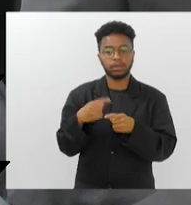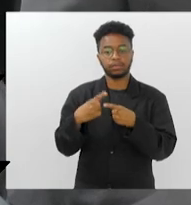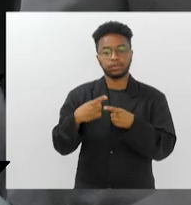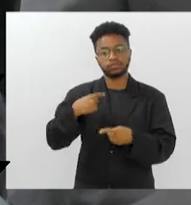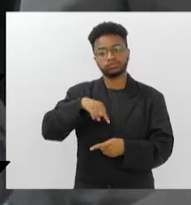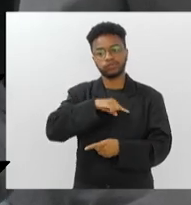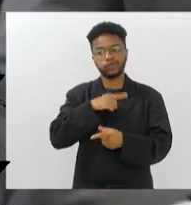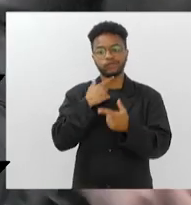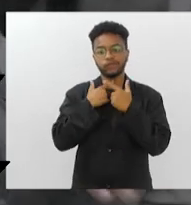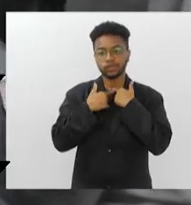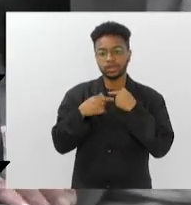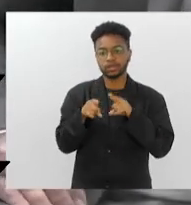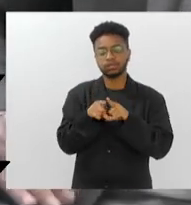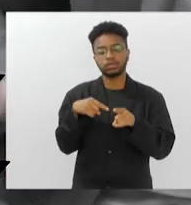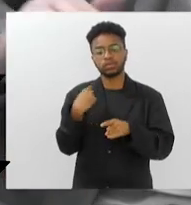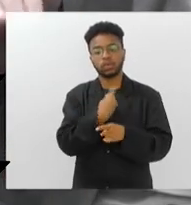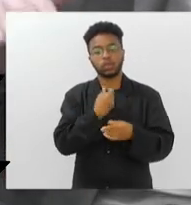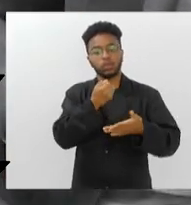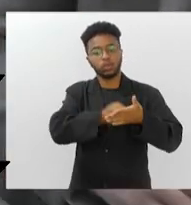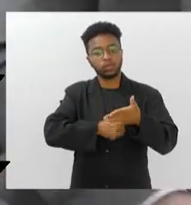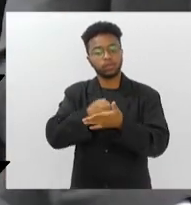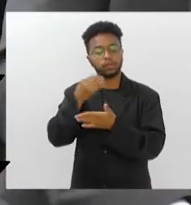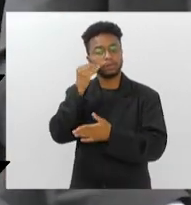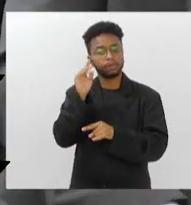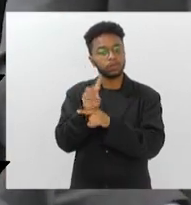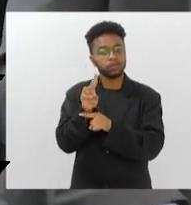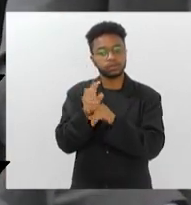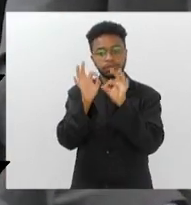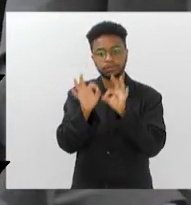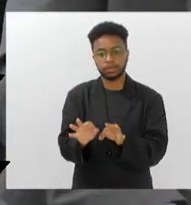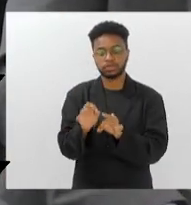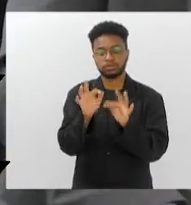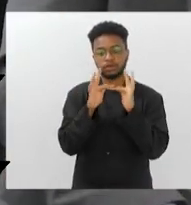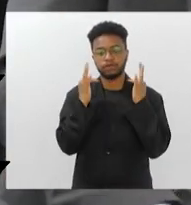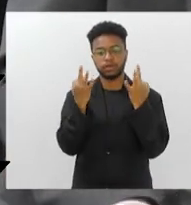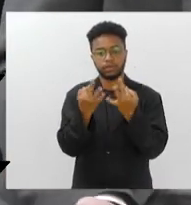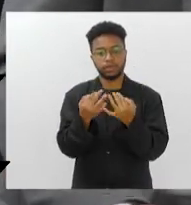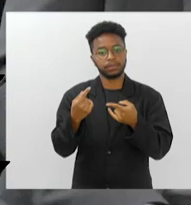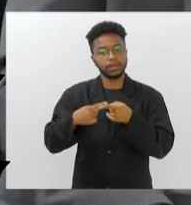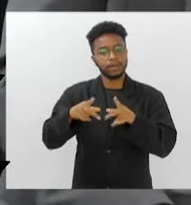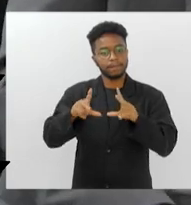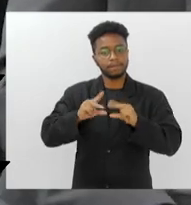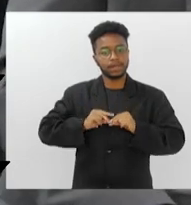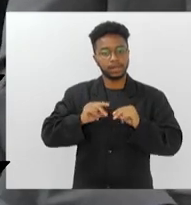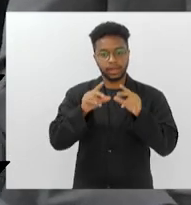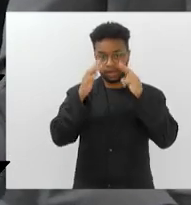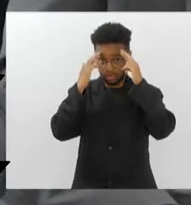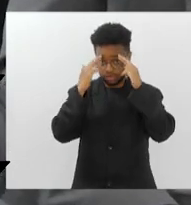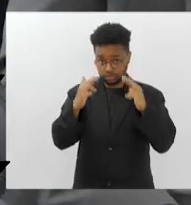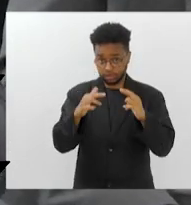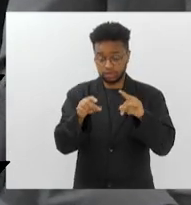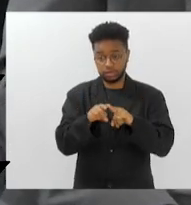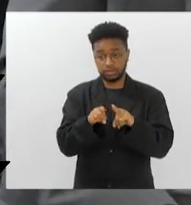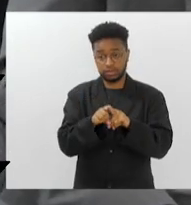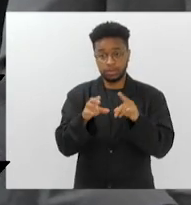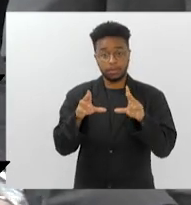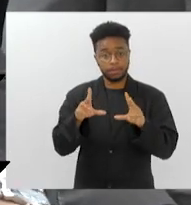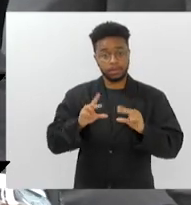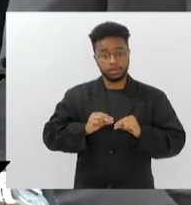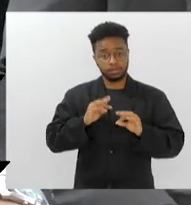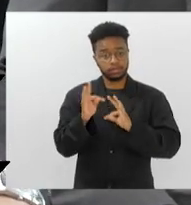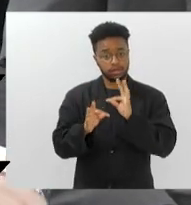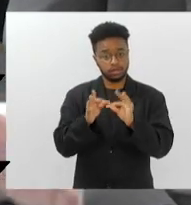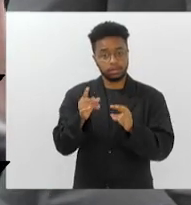desejo essa é a nossa luta para proteger de fato esses pais e mães que merecem respeito que merecem que o tratamento dos seus